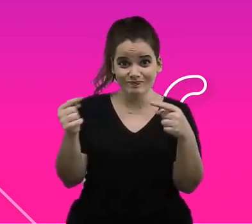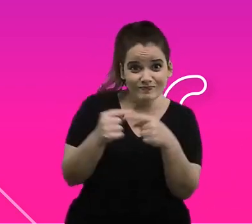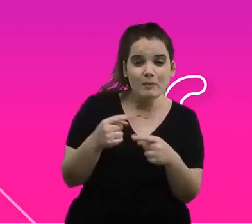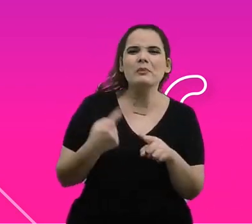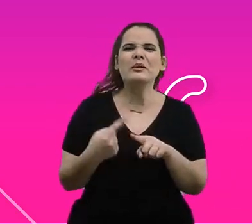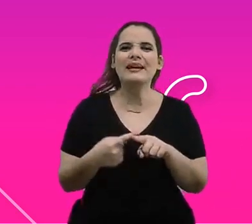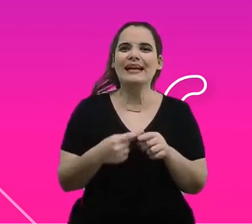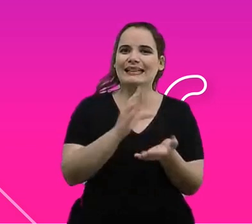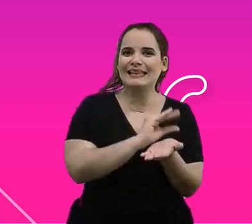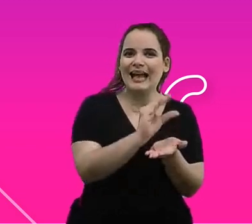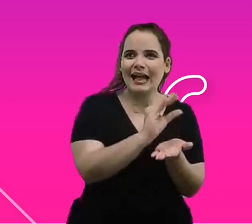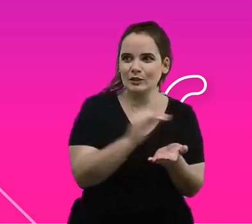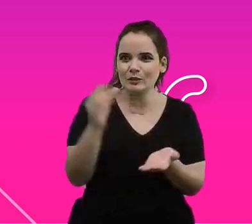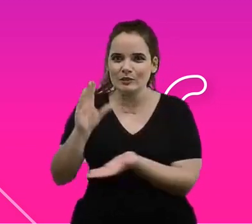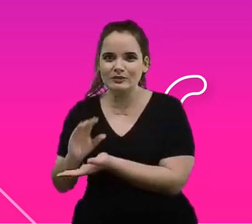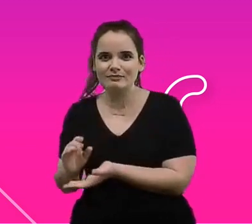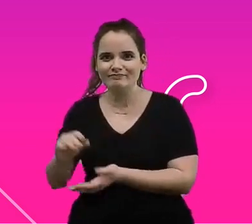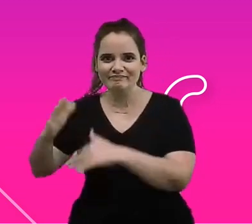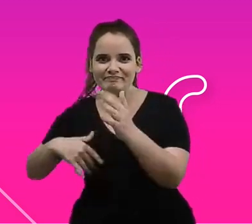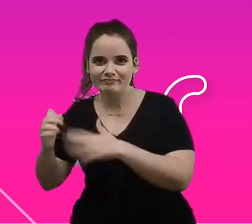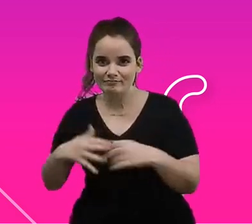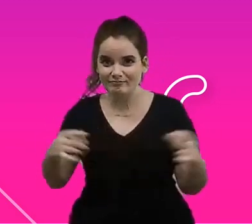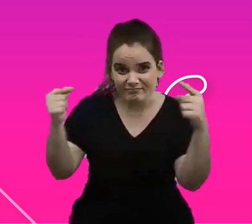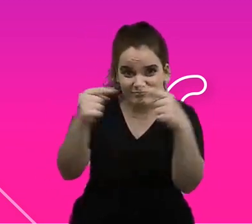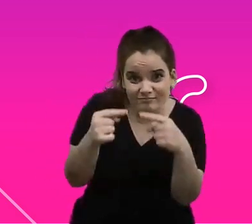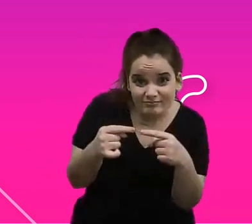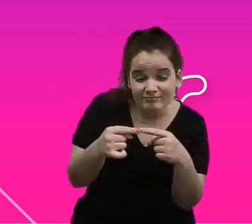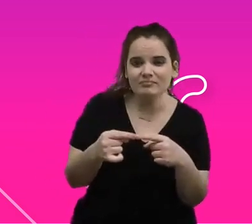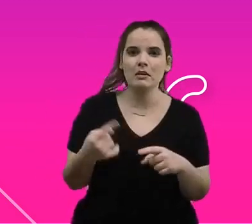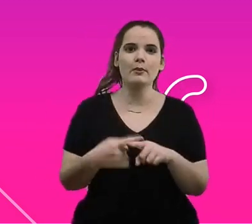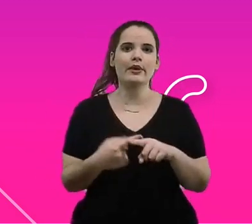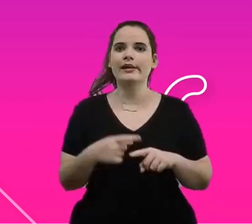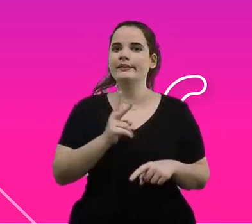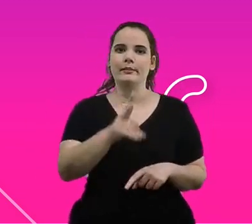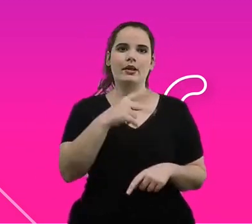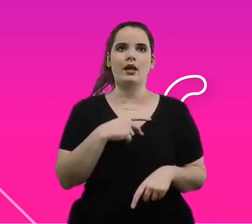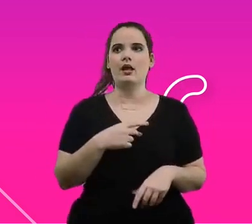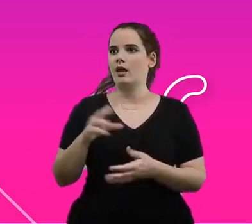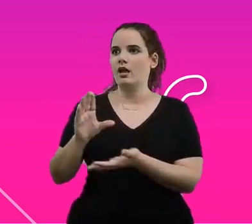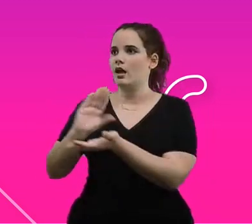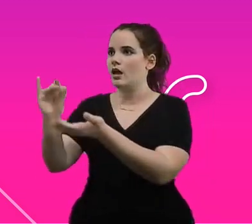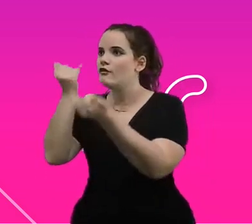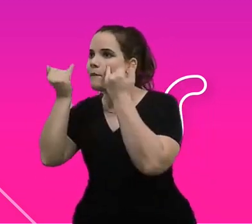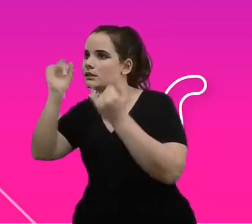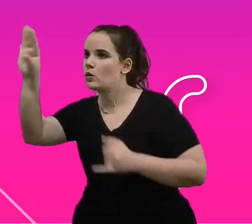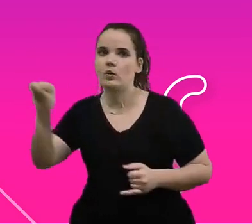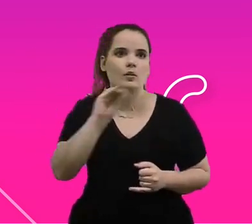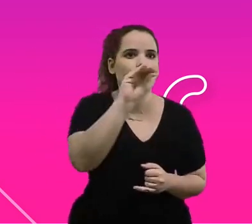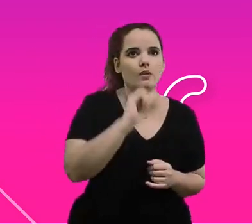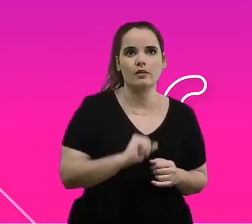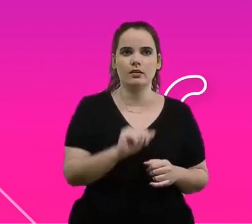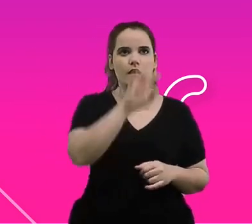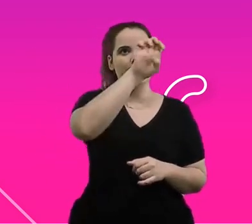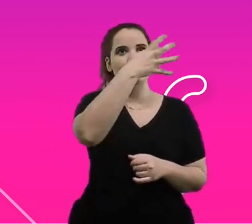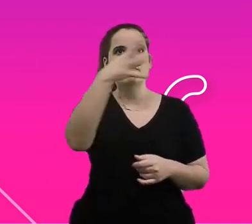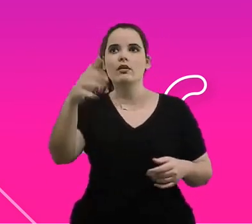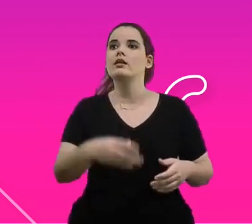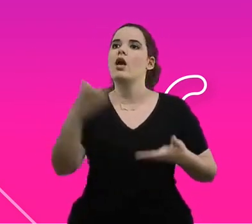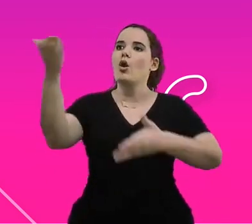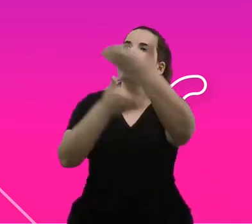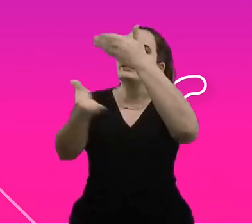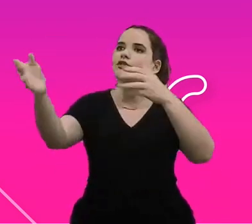aí de todos nós, trabalhando nesse nível, né, de inteligência de dados. Eu fico até emocionada aqui de ver isso e de ver